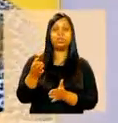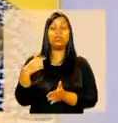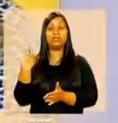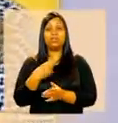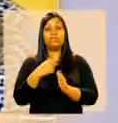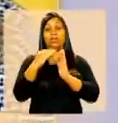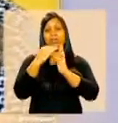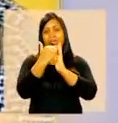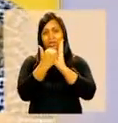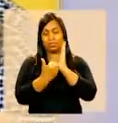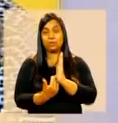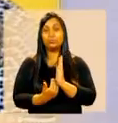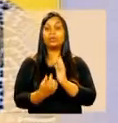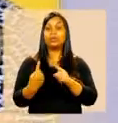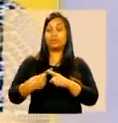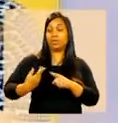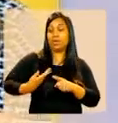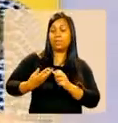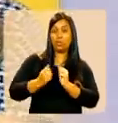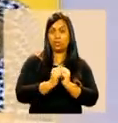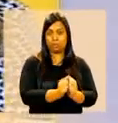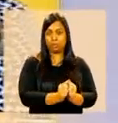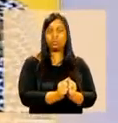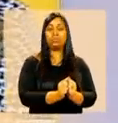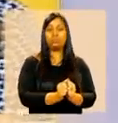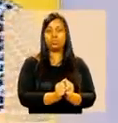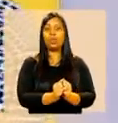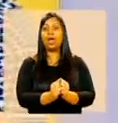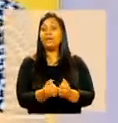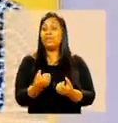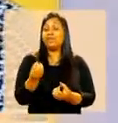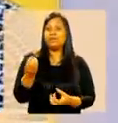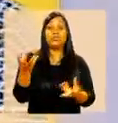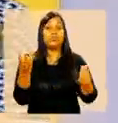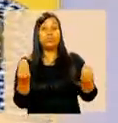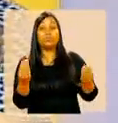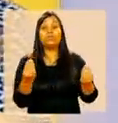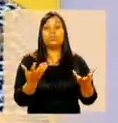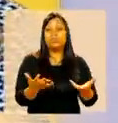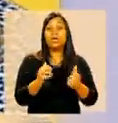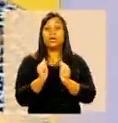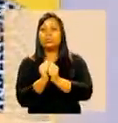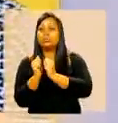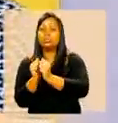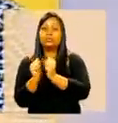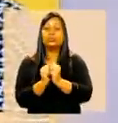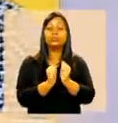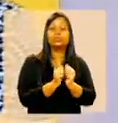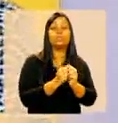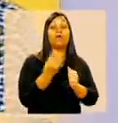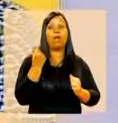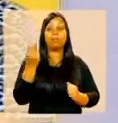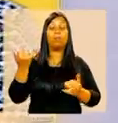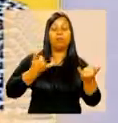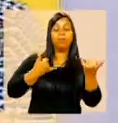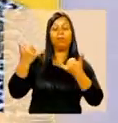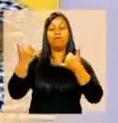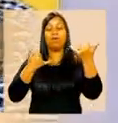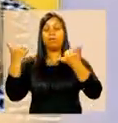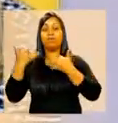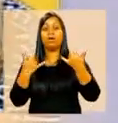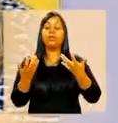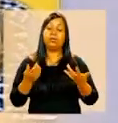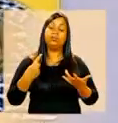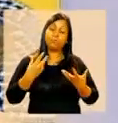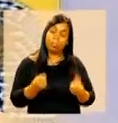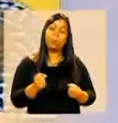fez esse roteiro porque a minha amiga ia com a gente. Ela fala, ai, vocês viajam muito, eu quero ir com vocês, fazia tempo que ela estava falando. Aí eu